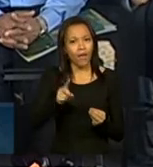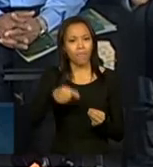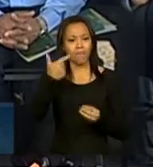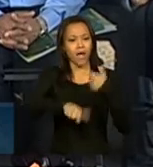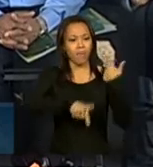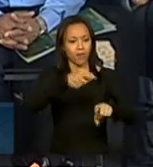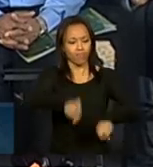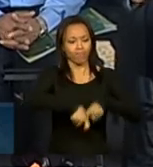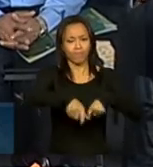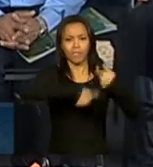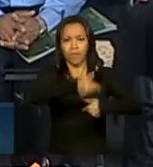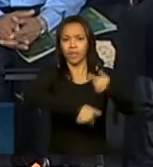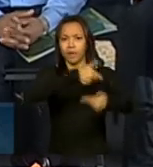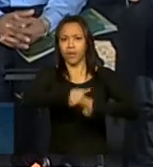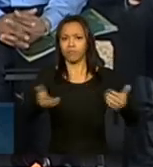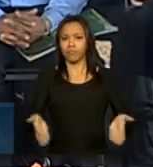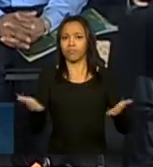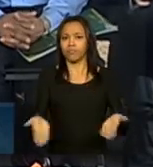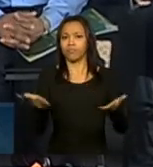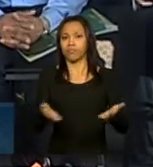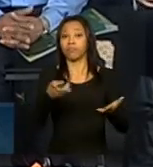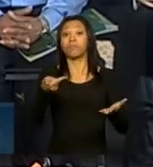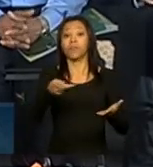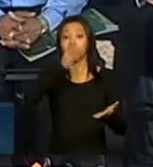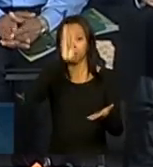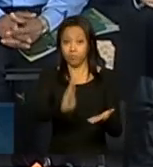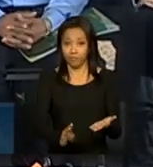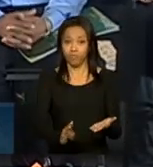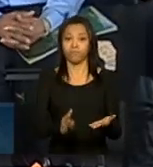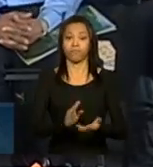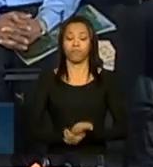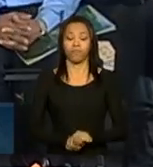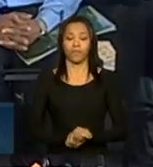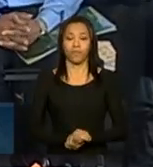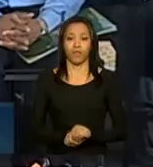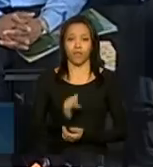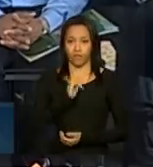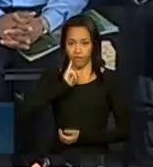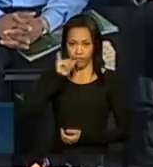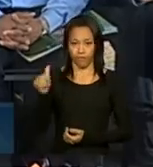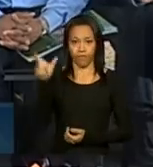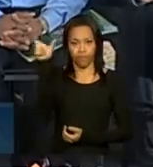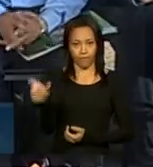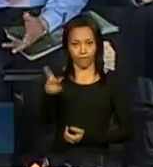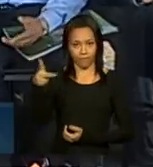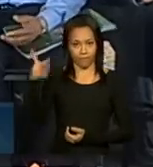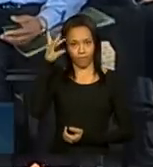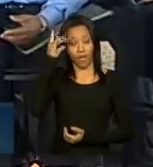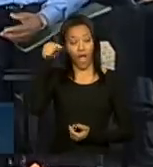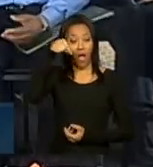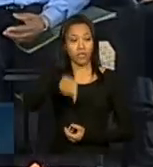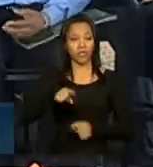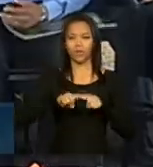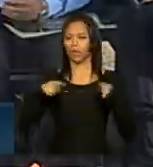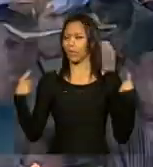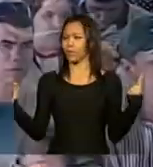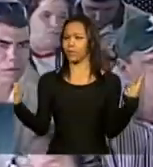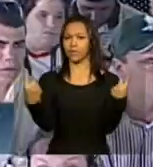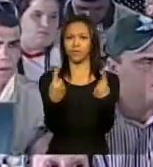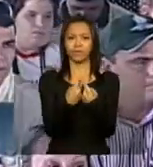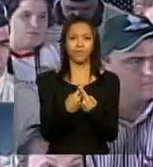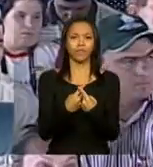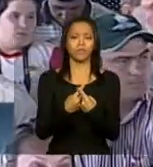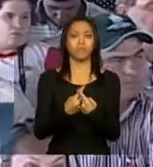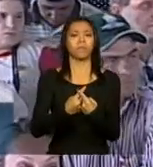produção e mais riqueza para o povo brasileiro. Senhora presidenta, aqui estão reunidos parte